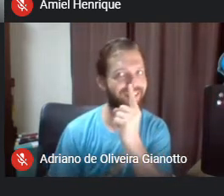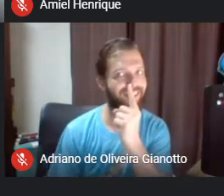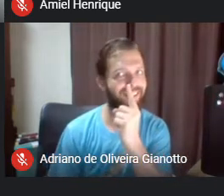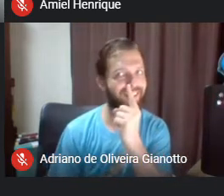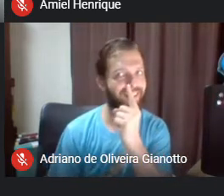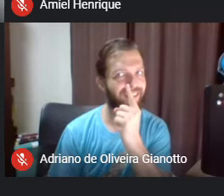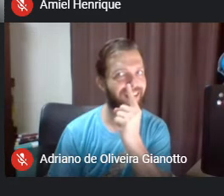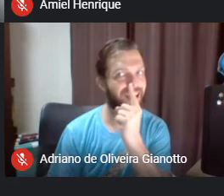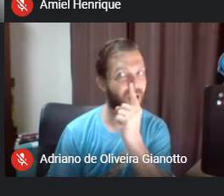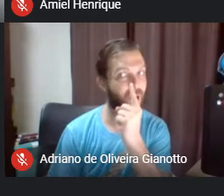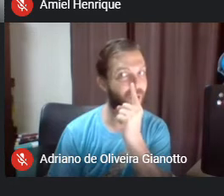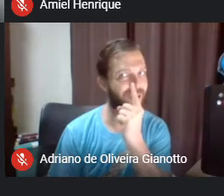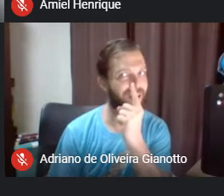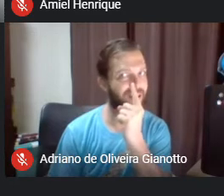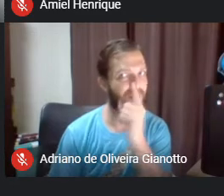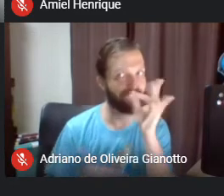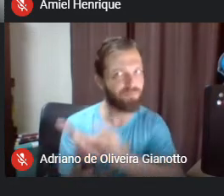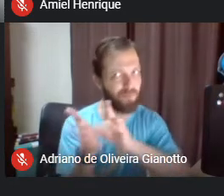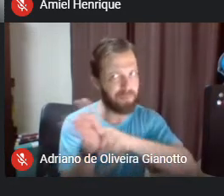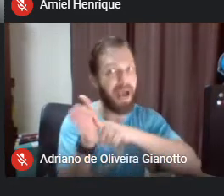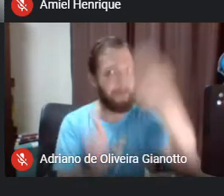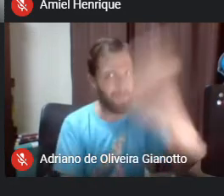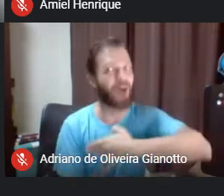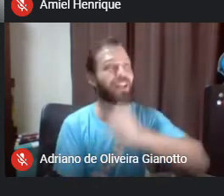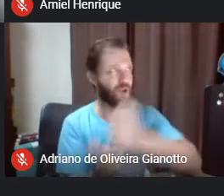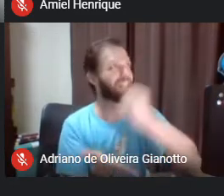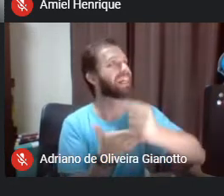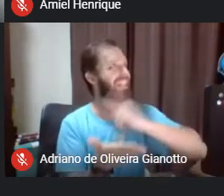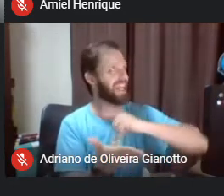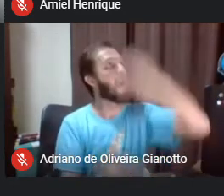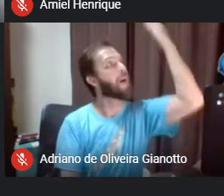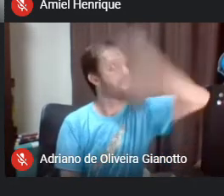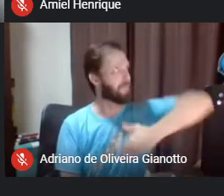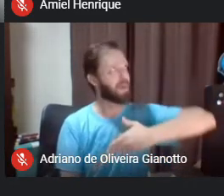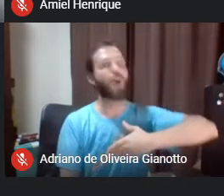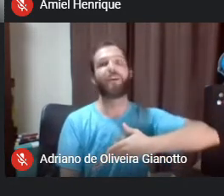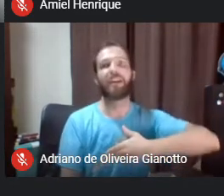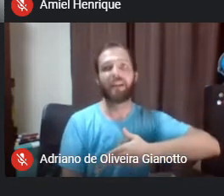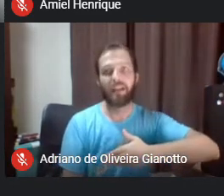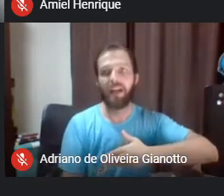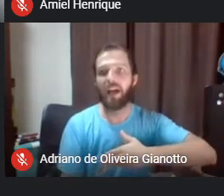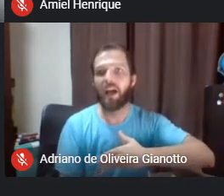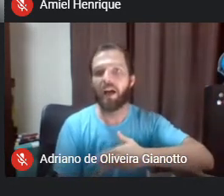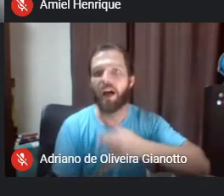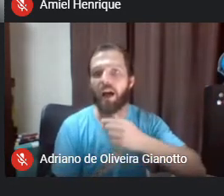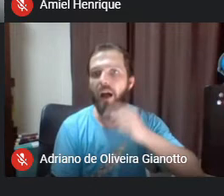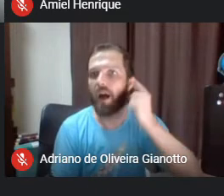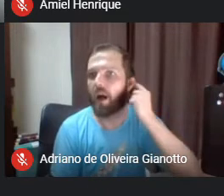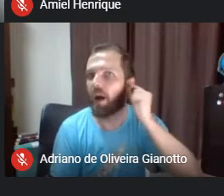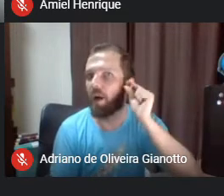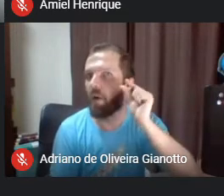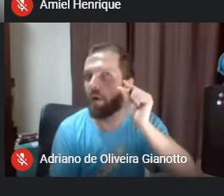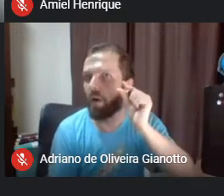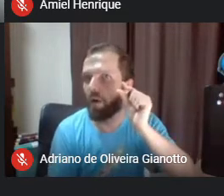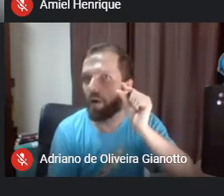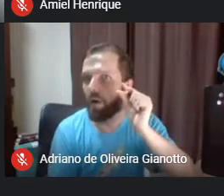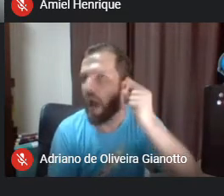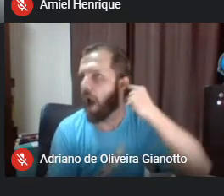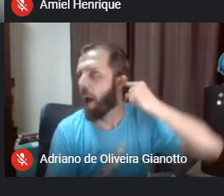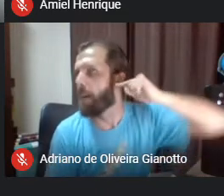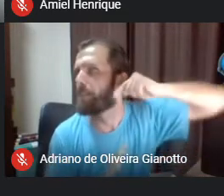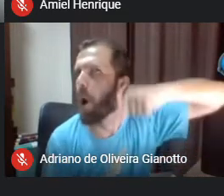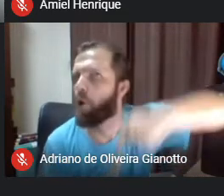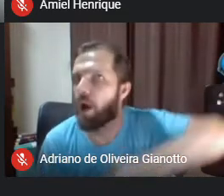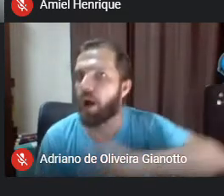surda. Uma menina, uma filha dela era surda. Tem documentos que provam sobre isso, tá? Isso é